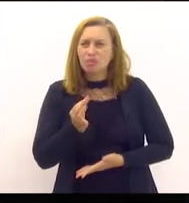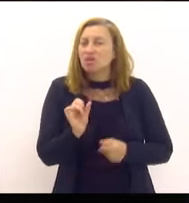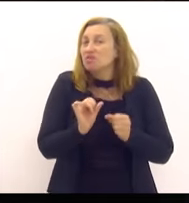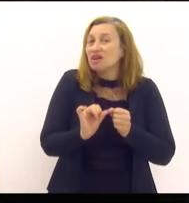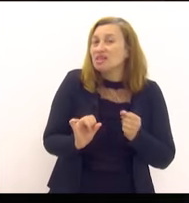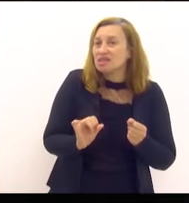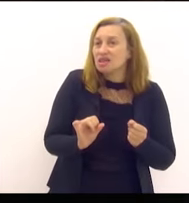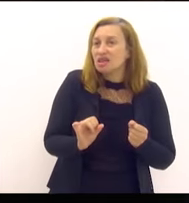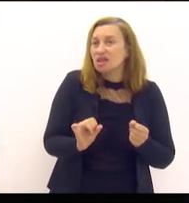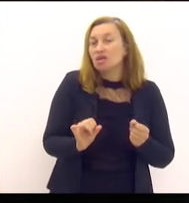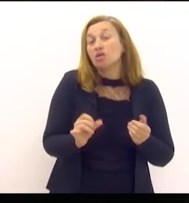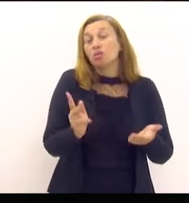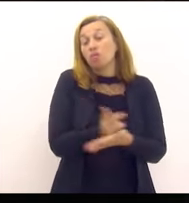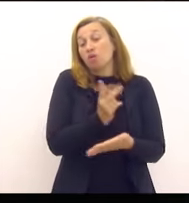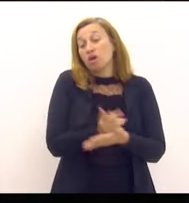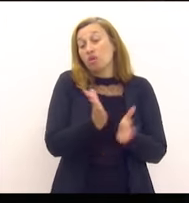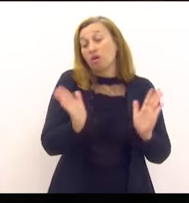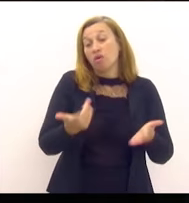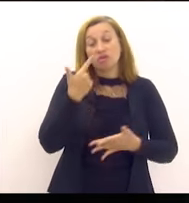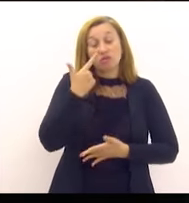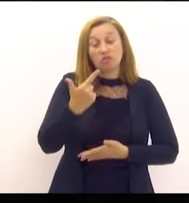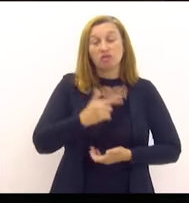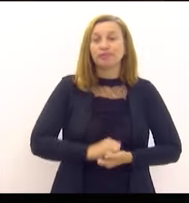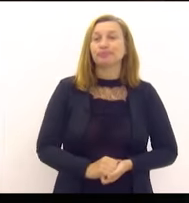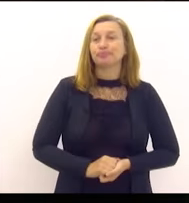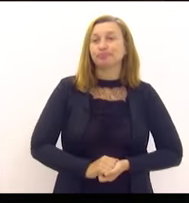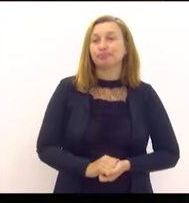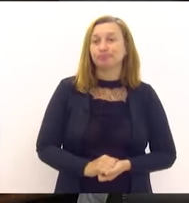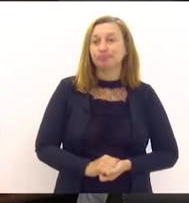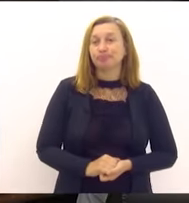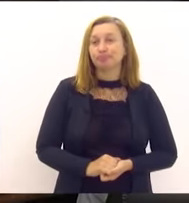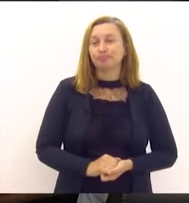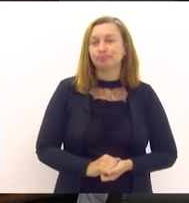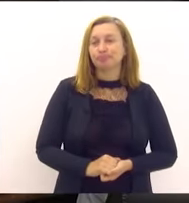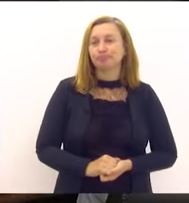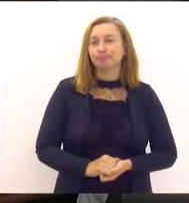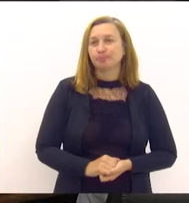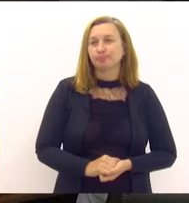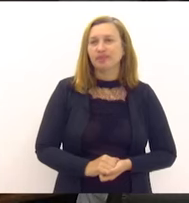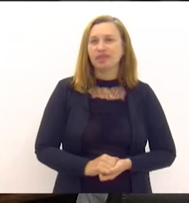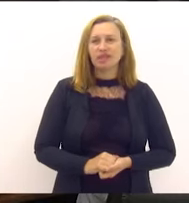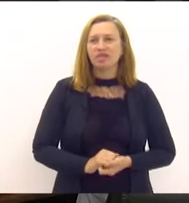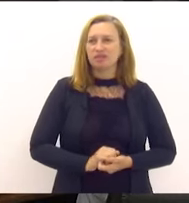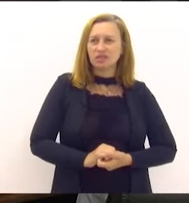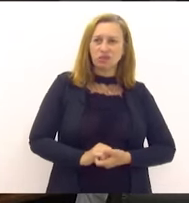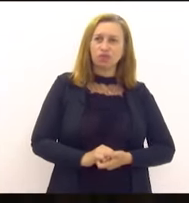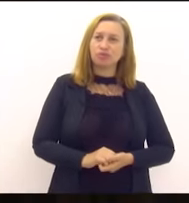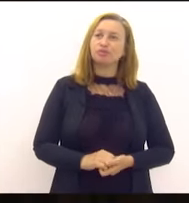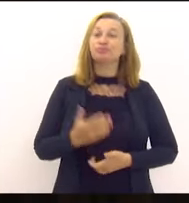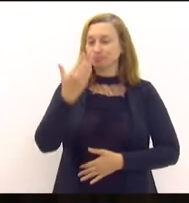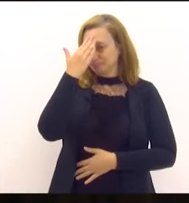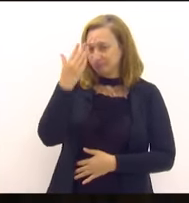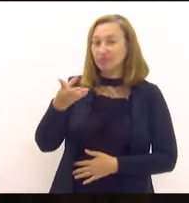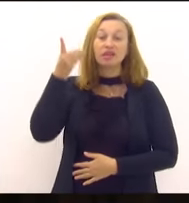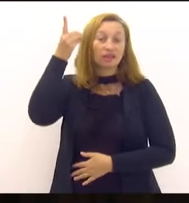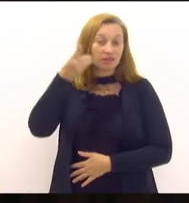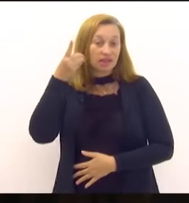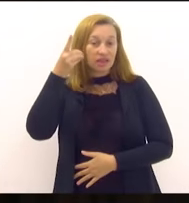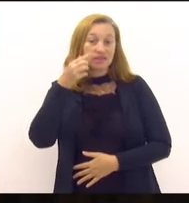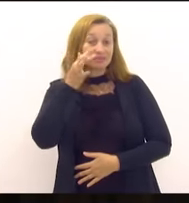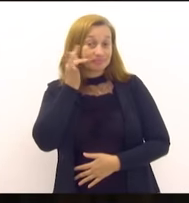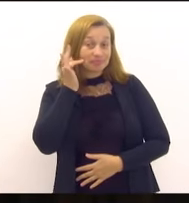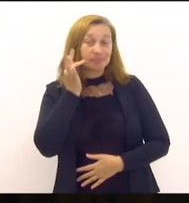situação que ele agora impõe ao Parlamento demonstra. Muito obrigado, deputado Serafini. Só lembrando a